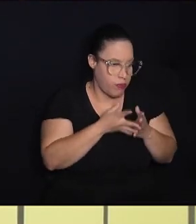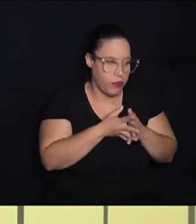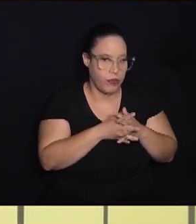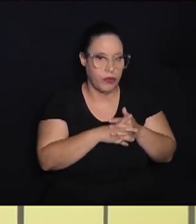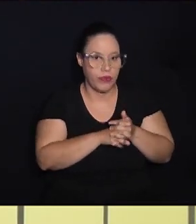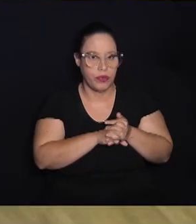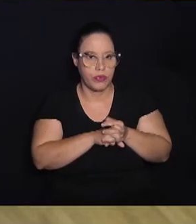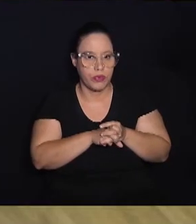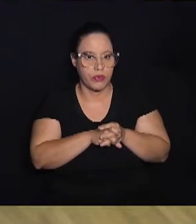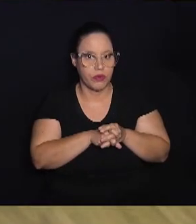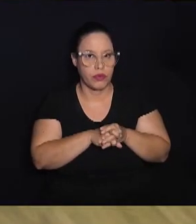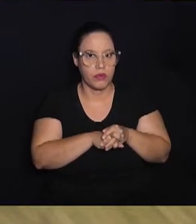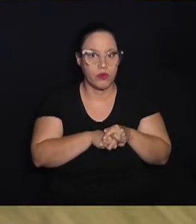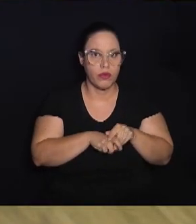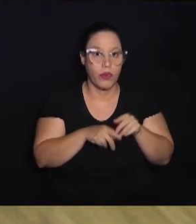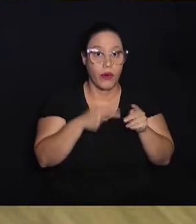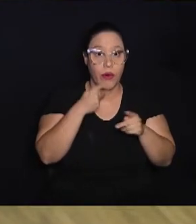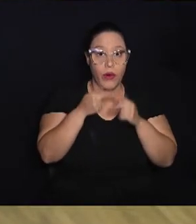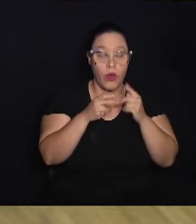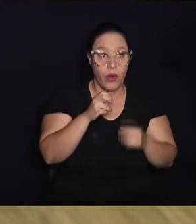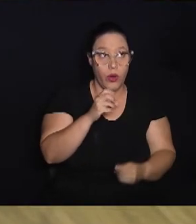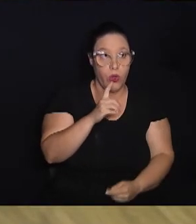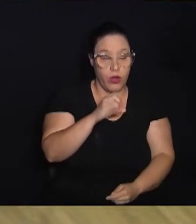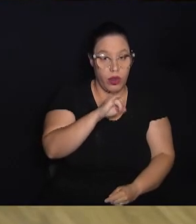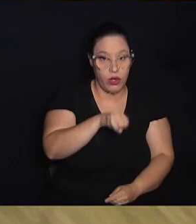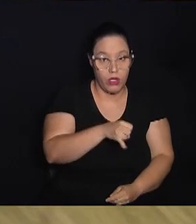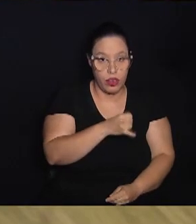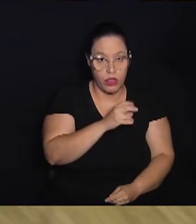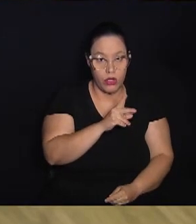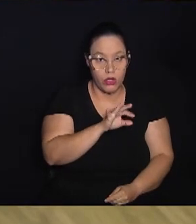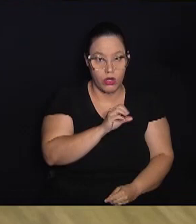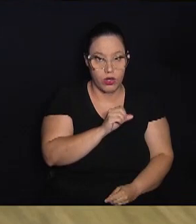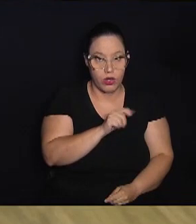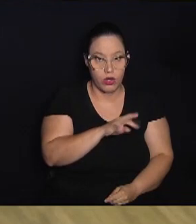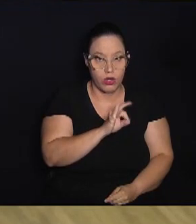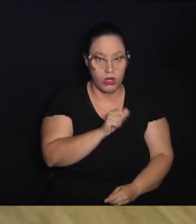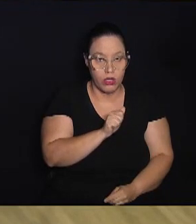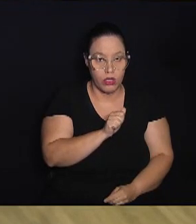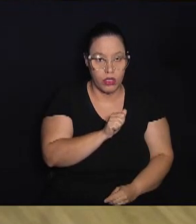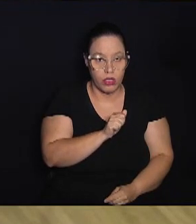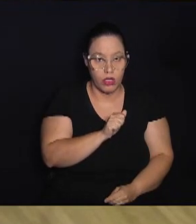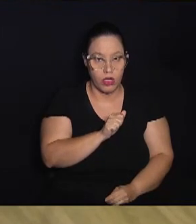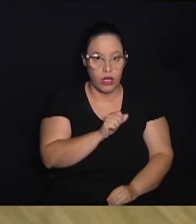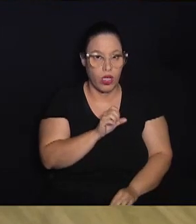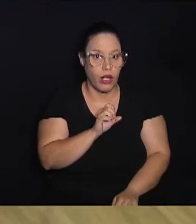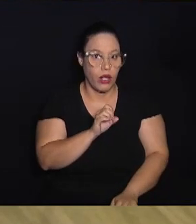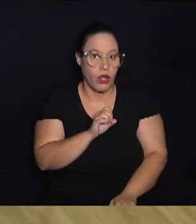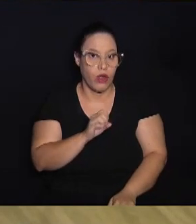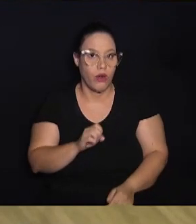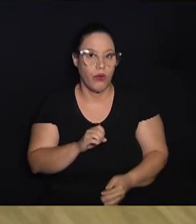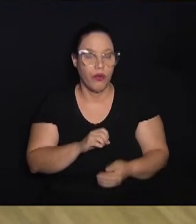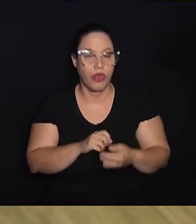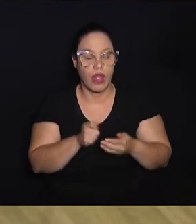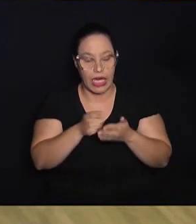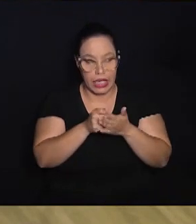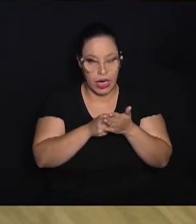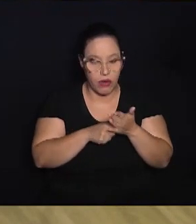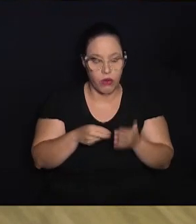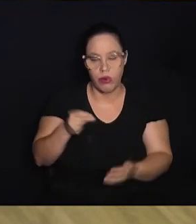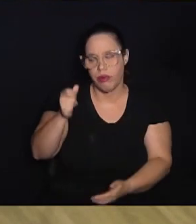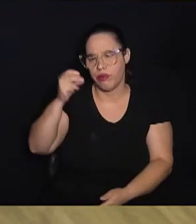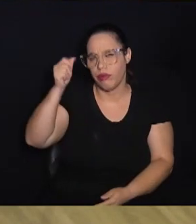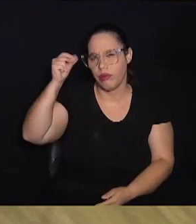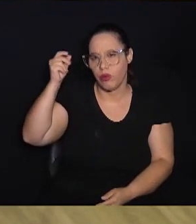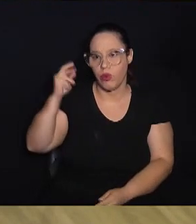gente vai falar mais disso mas o DJ também tem uma tirinha né só dando gizada que ele escreveu por muitos anos pro Correio